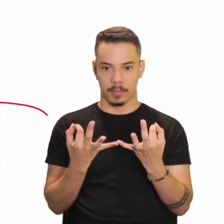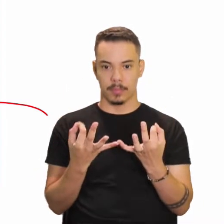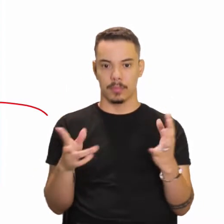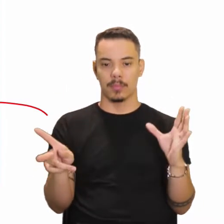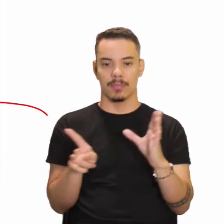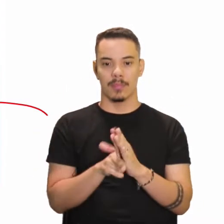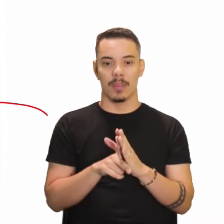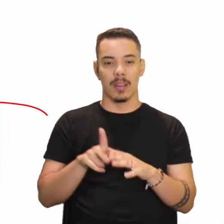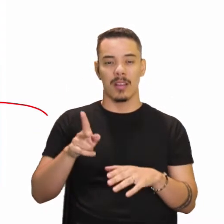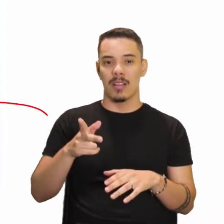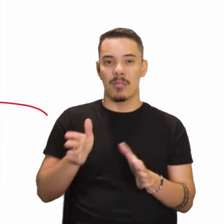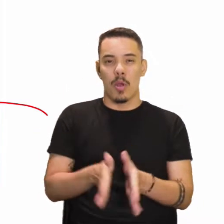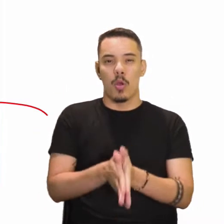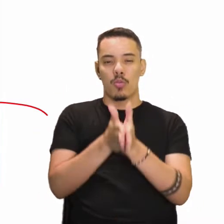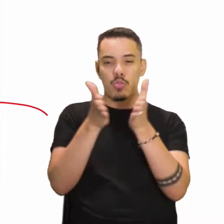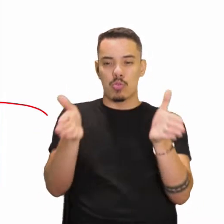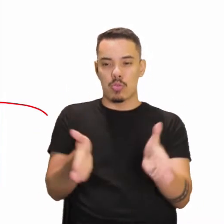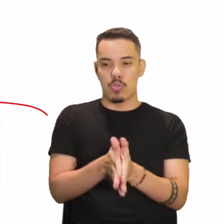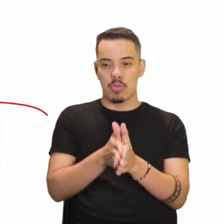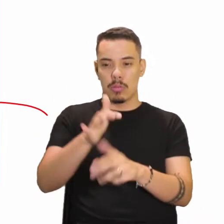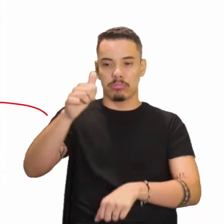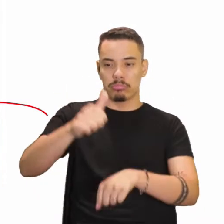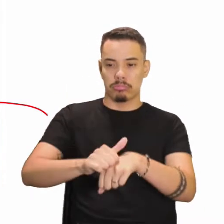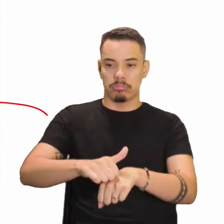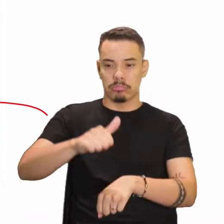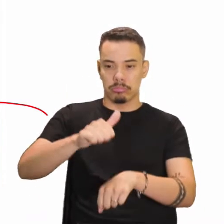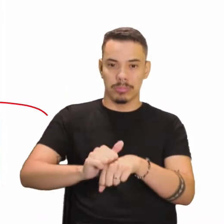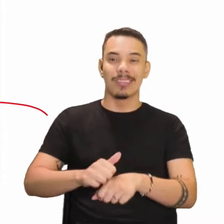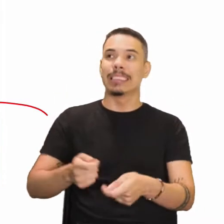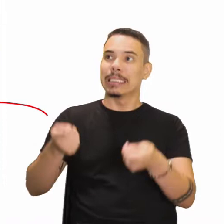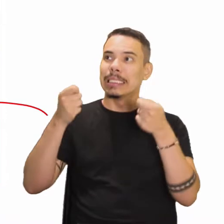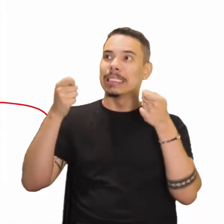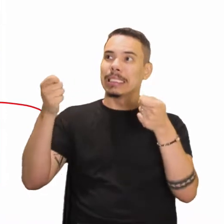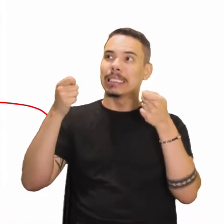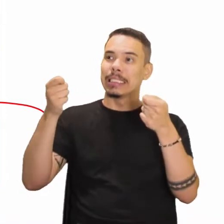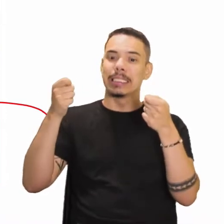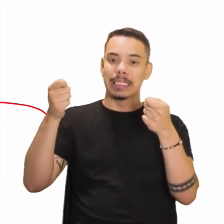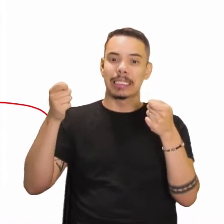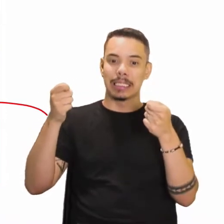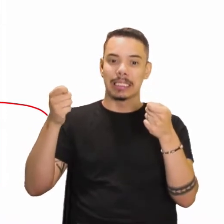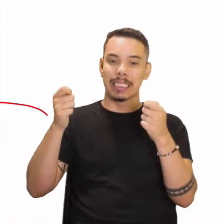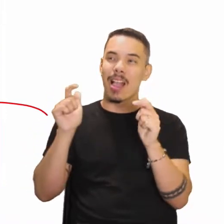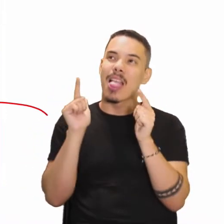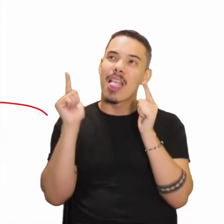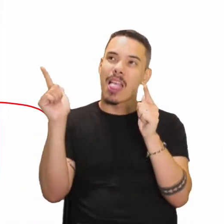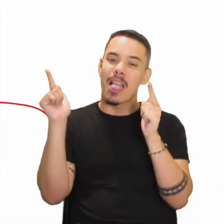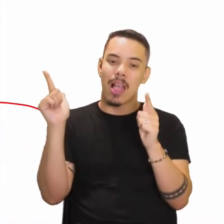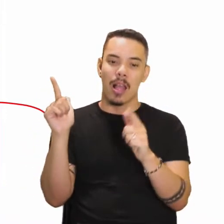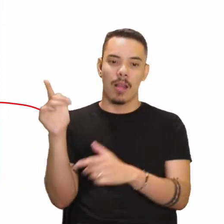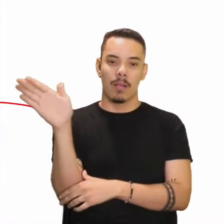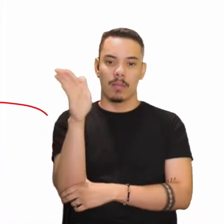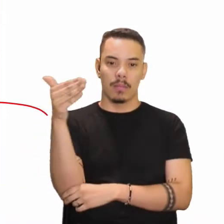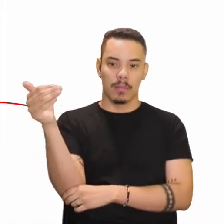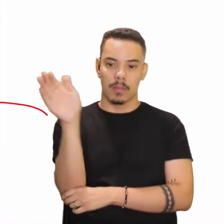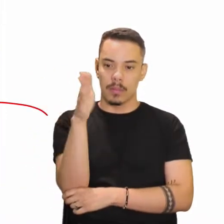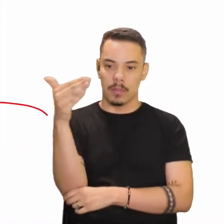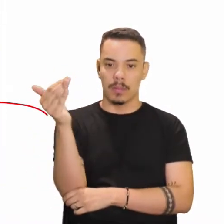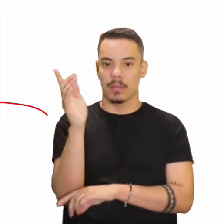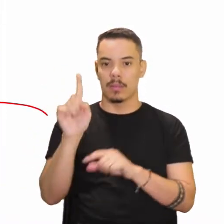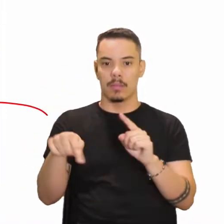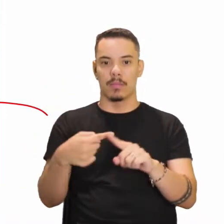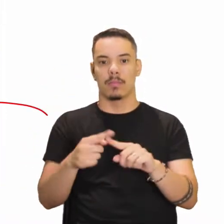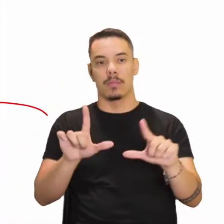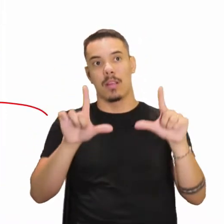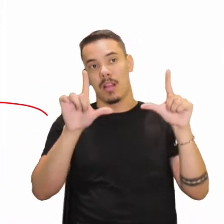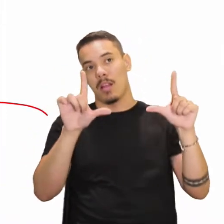por necessidade Às vezes a pessoa tá tossindo por que que eu falo torcendo porque aqui tá a bandeira Aqui tá o